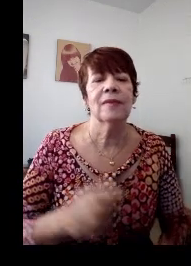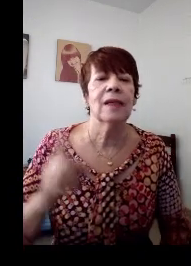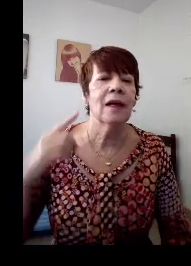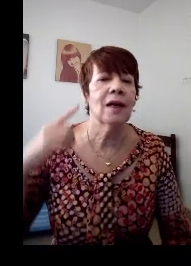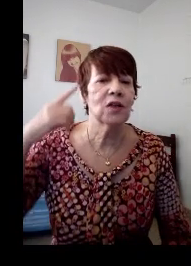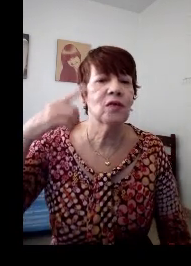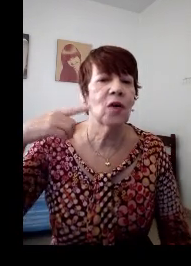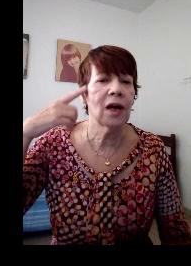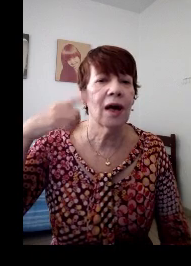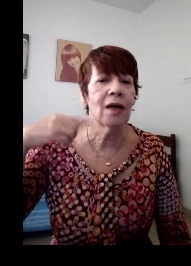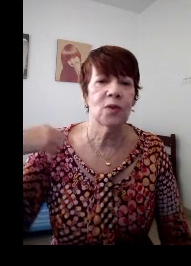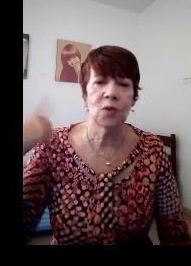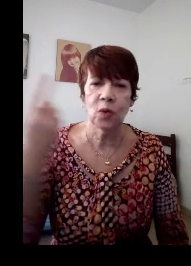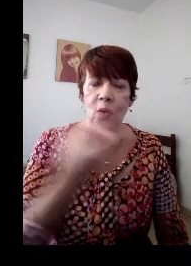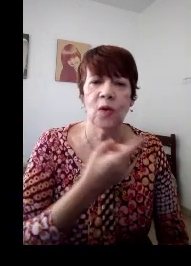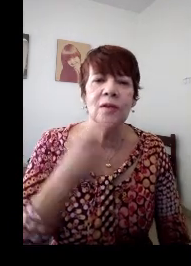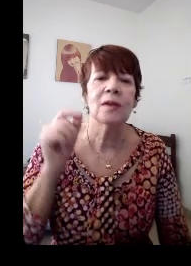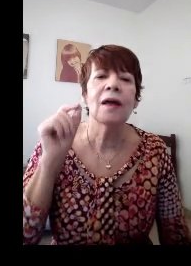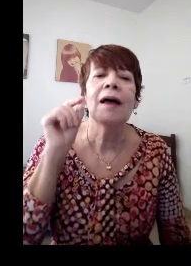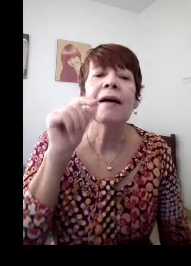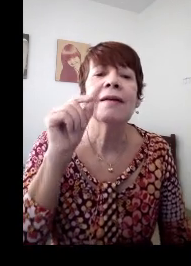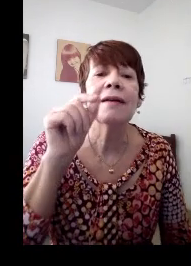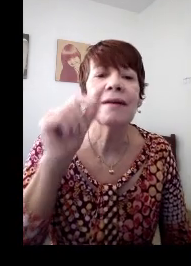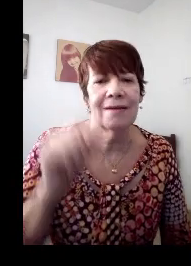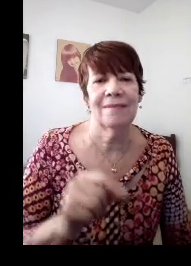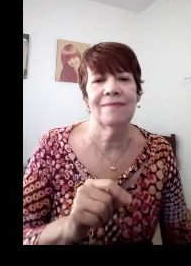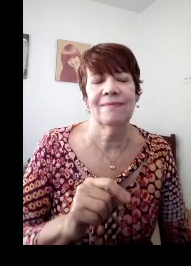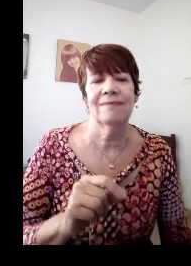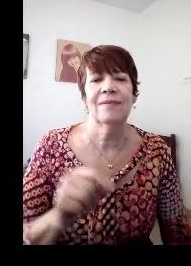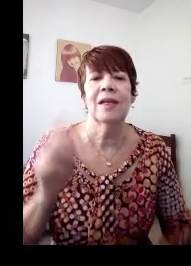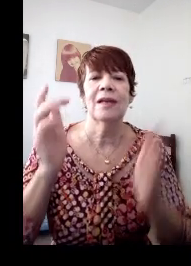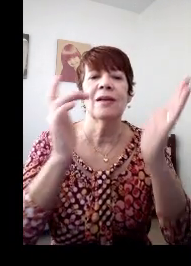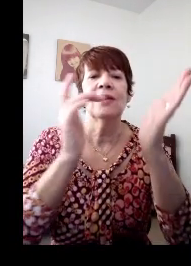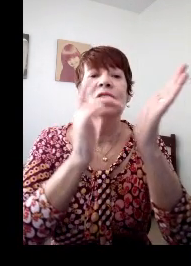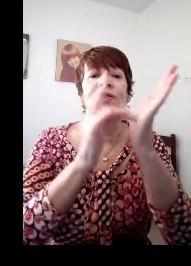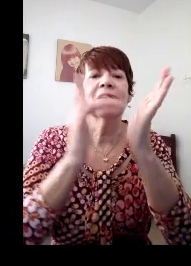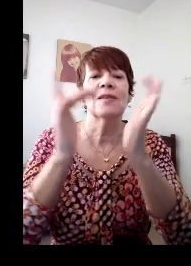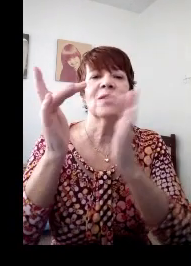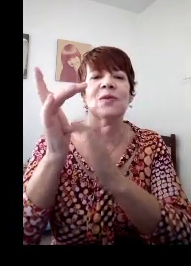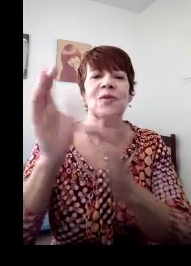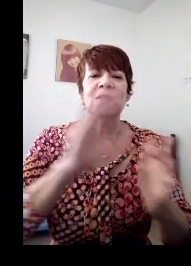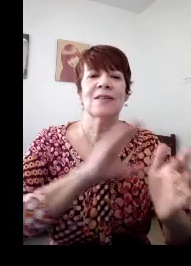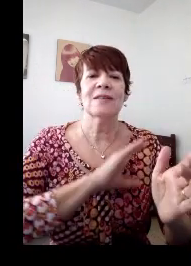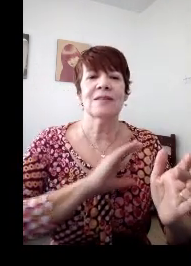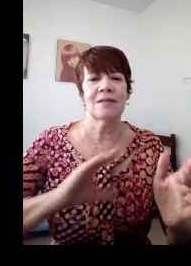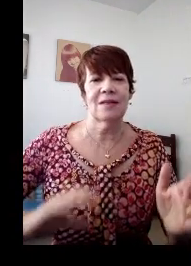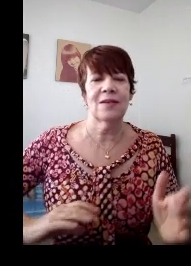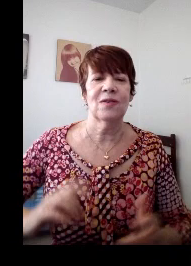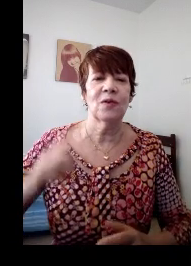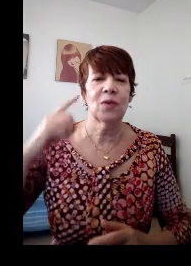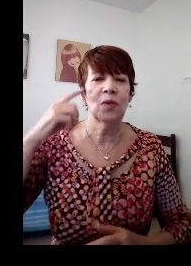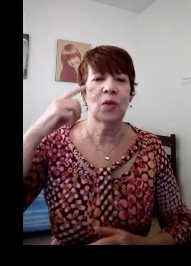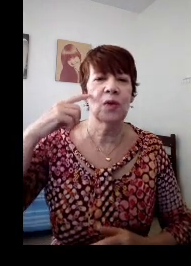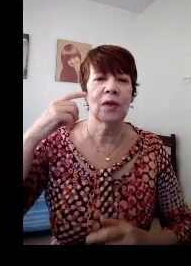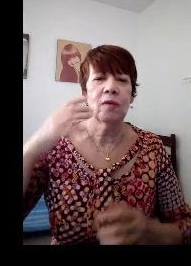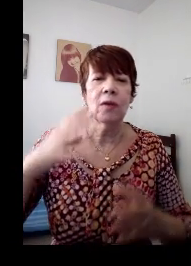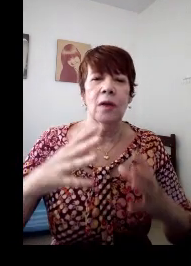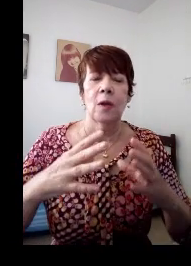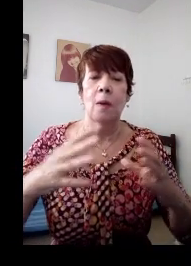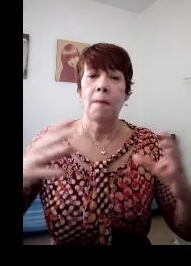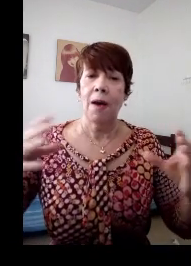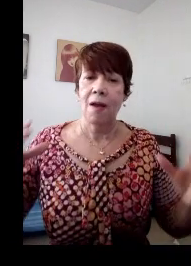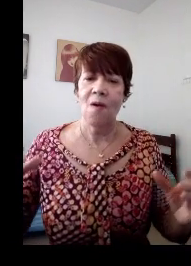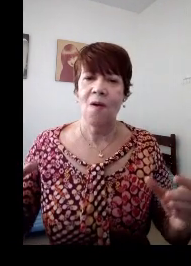advogado? Jesus Cristo. Ele é o nosso advogado. Jesus Cristo é o nosso grande